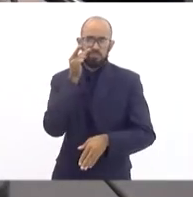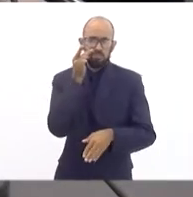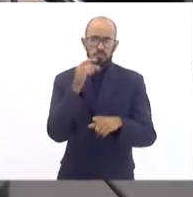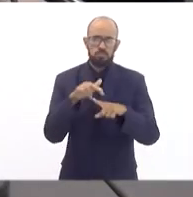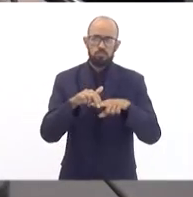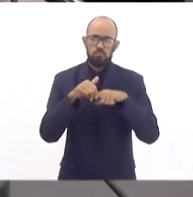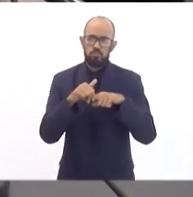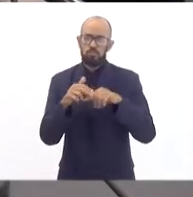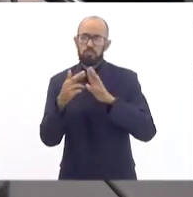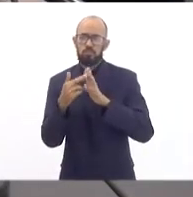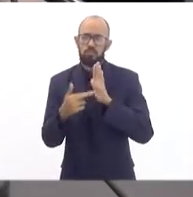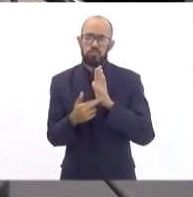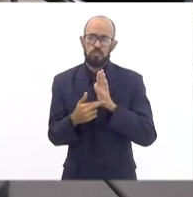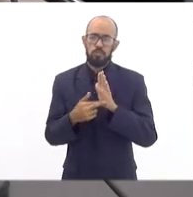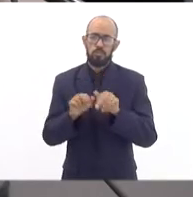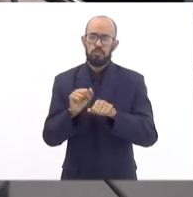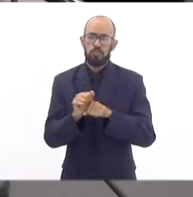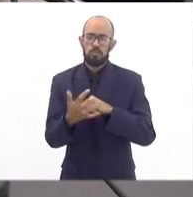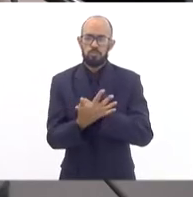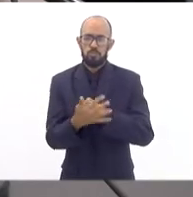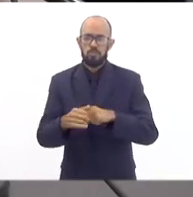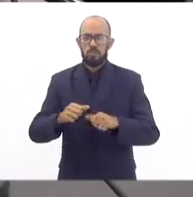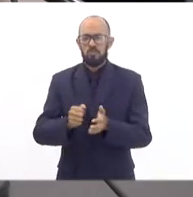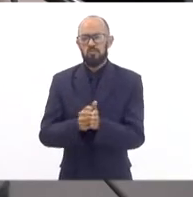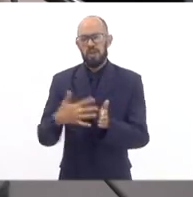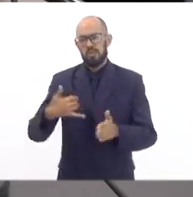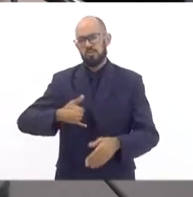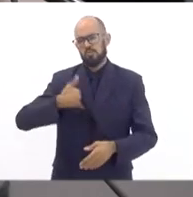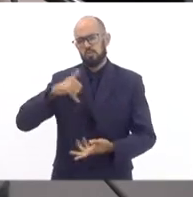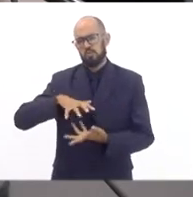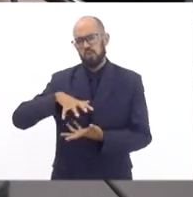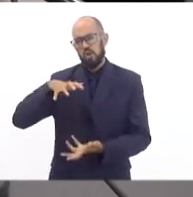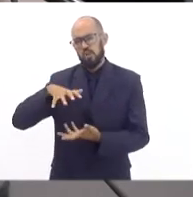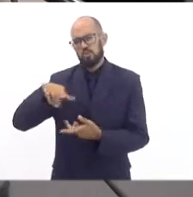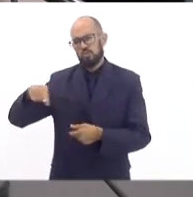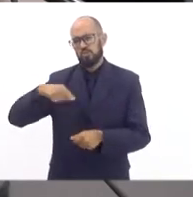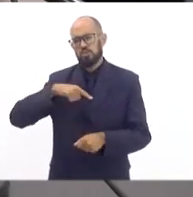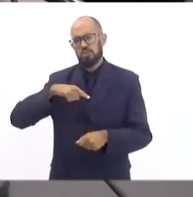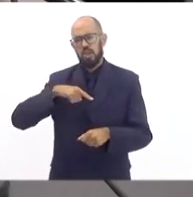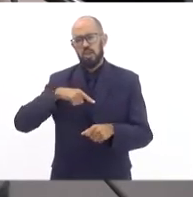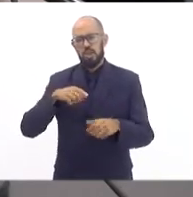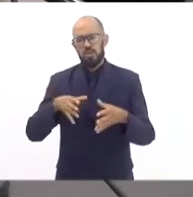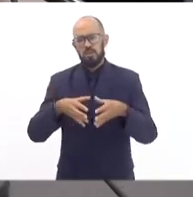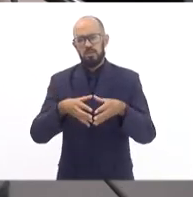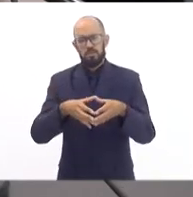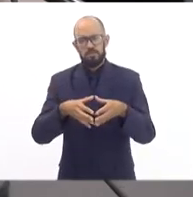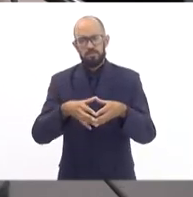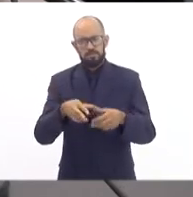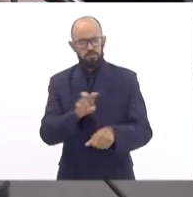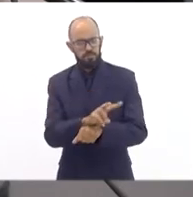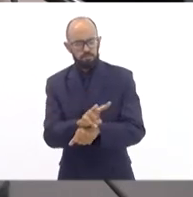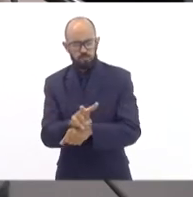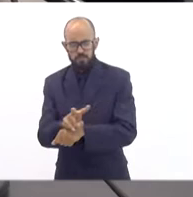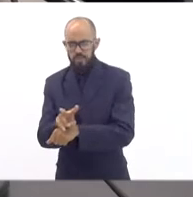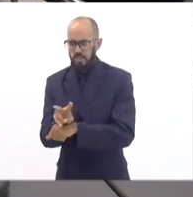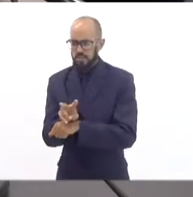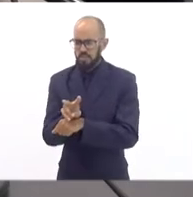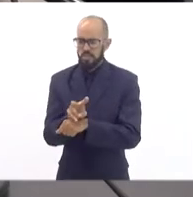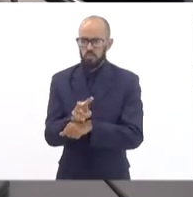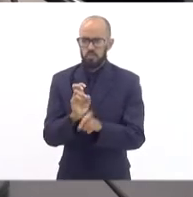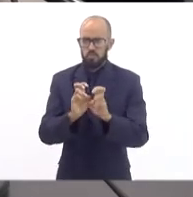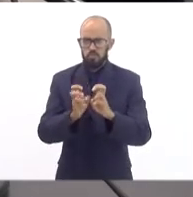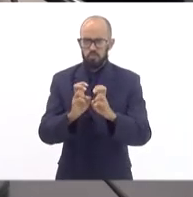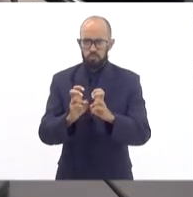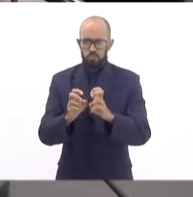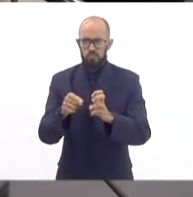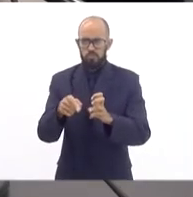restrições. Muitos idosos fazem parte desse time que vão para a VI e tal. Isso é feito,